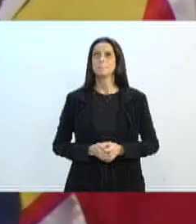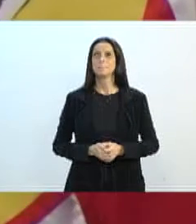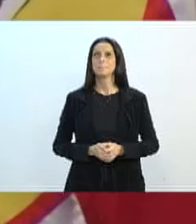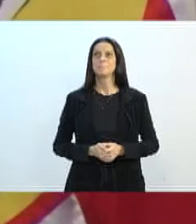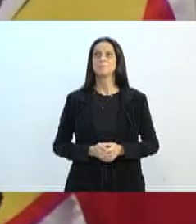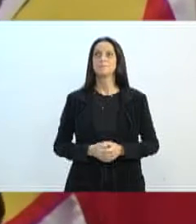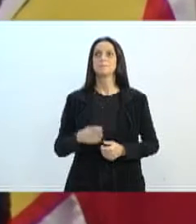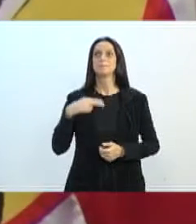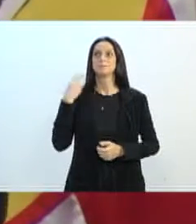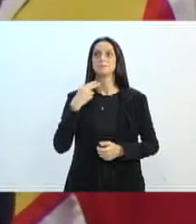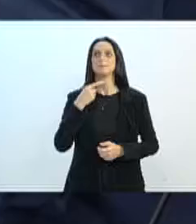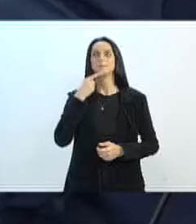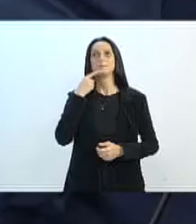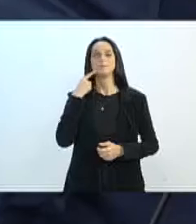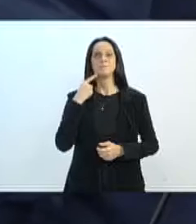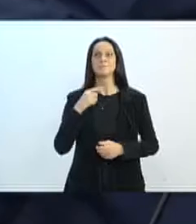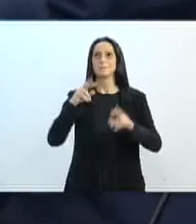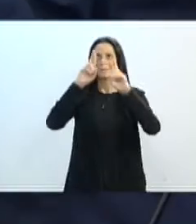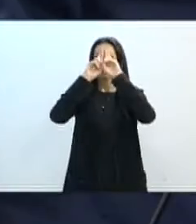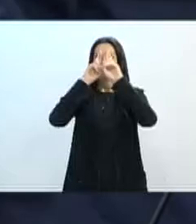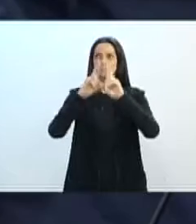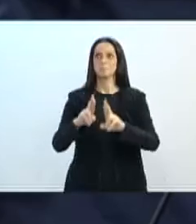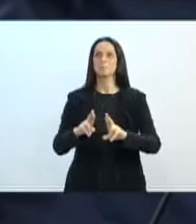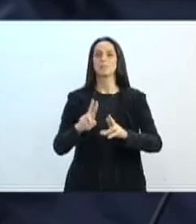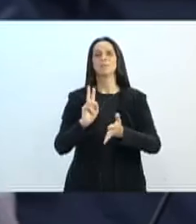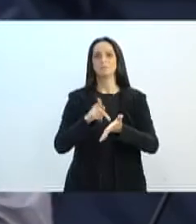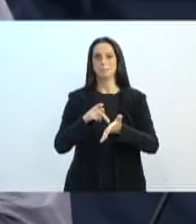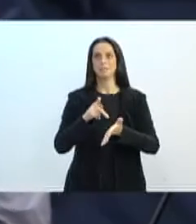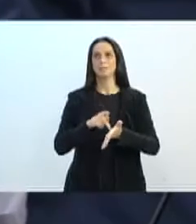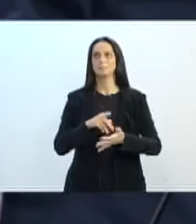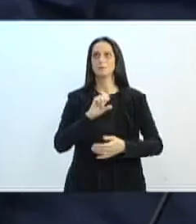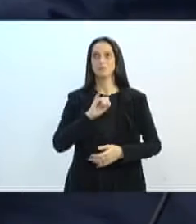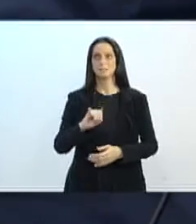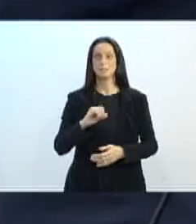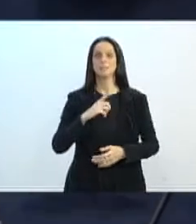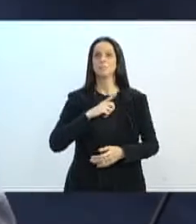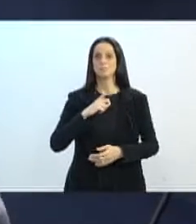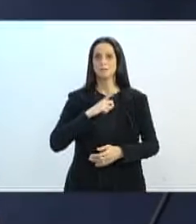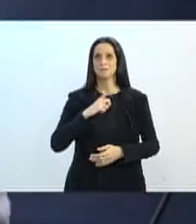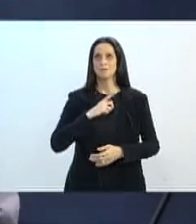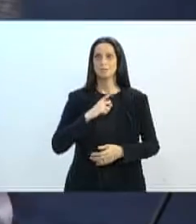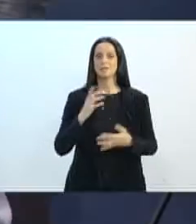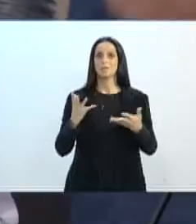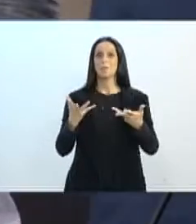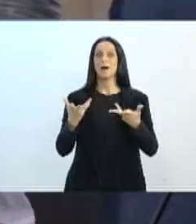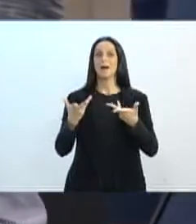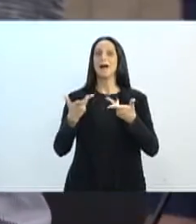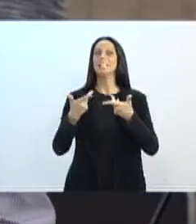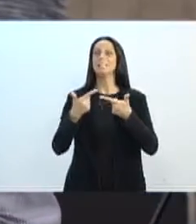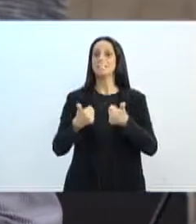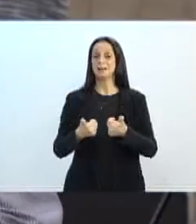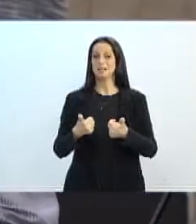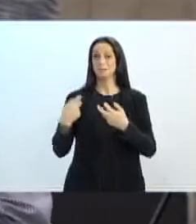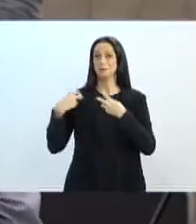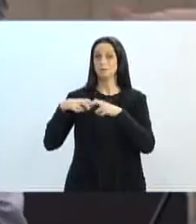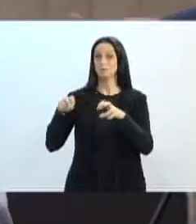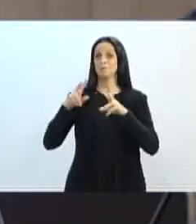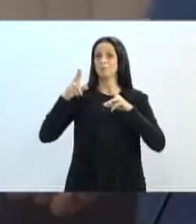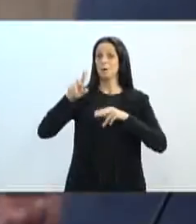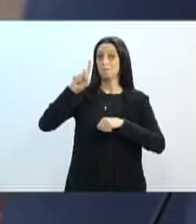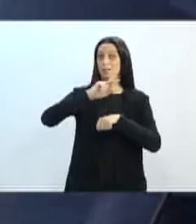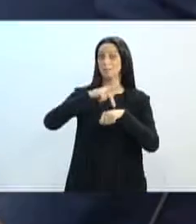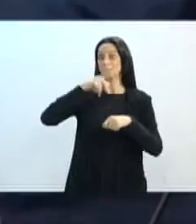Vereador Marcelo, com todo o respeito que eu lhe tenho, se nós tivermos a qualidade do transporte público da